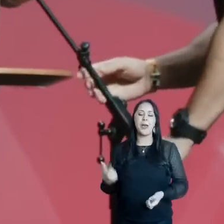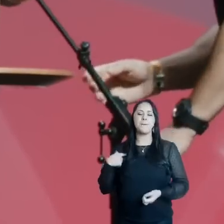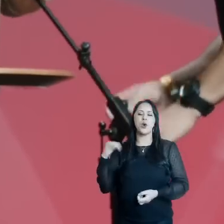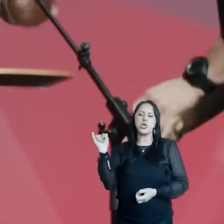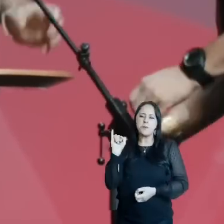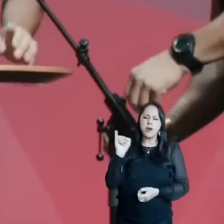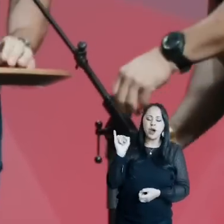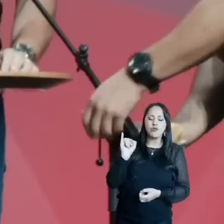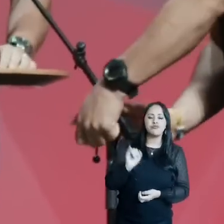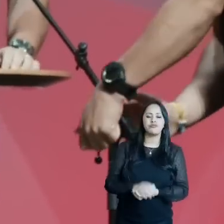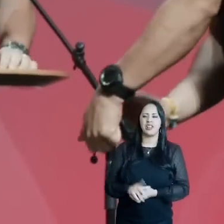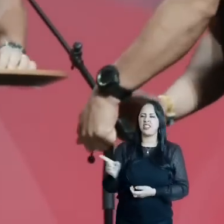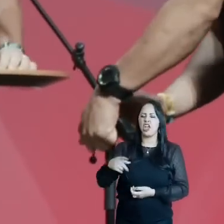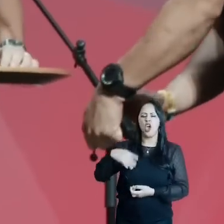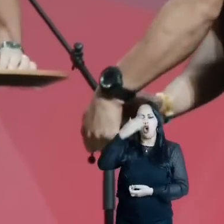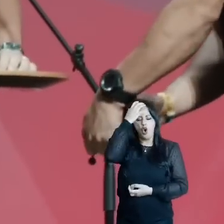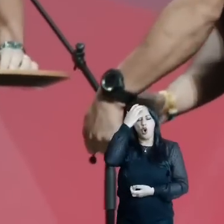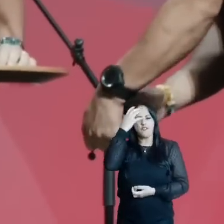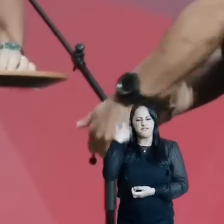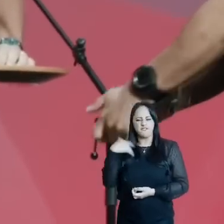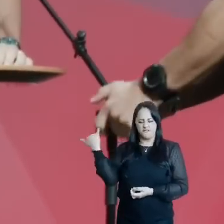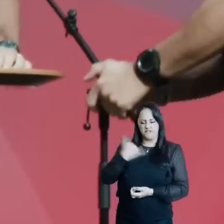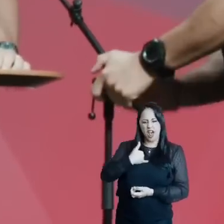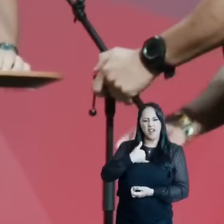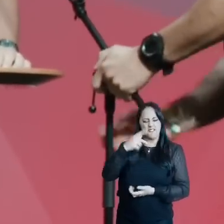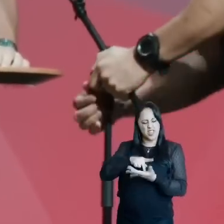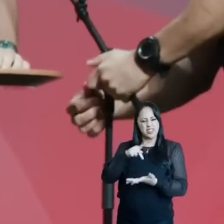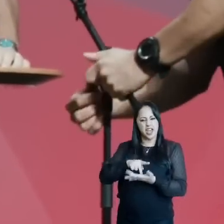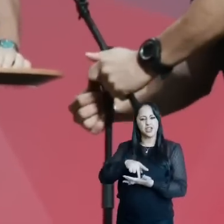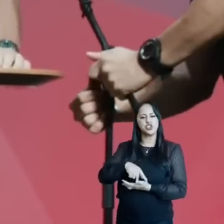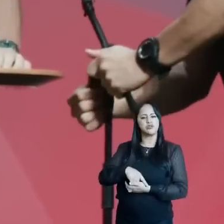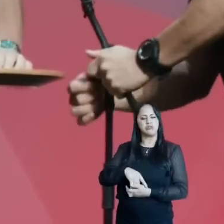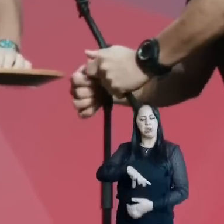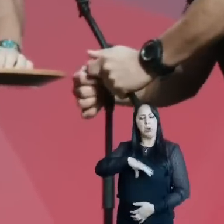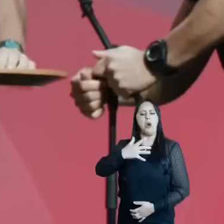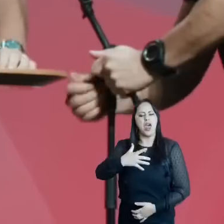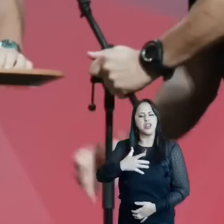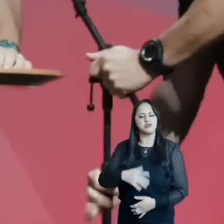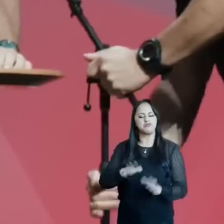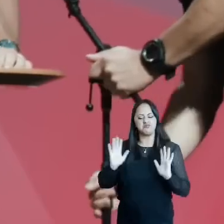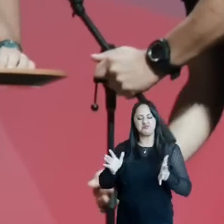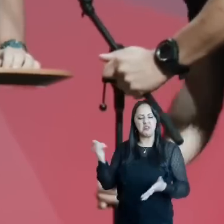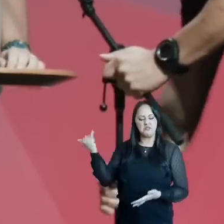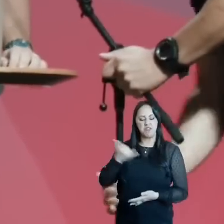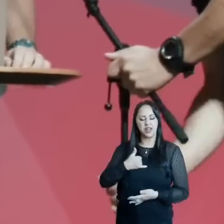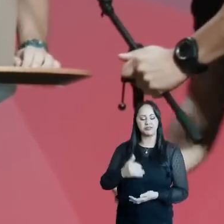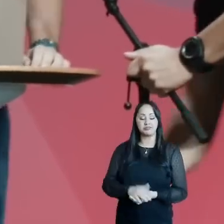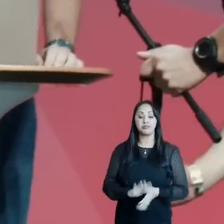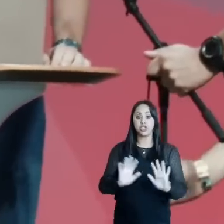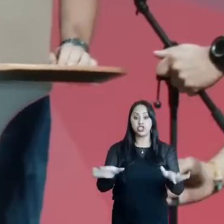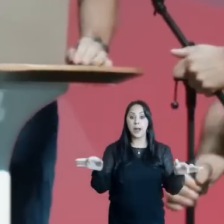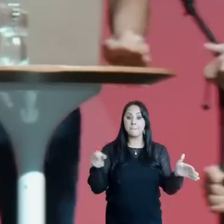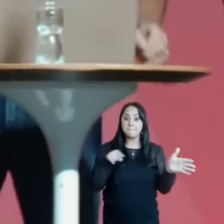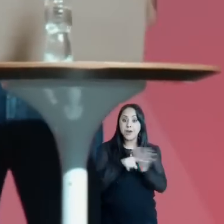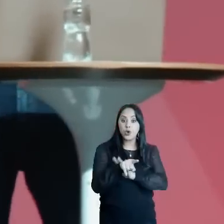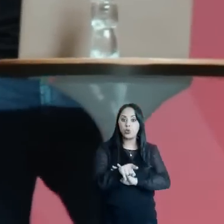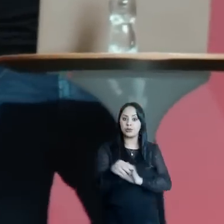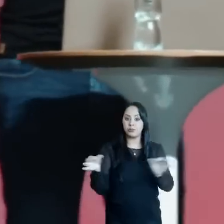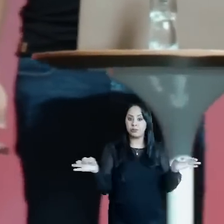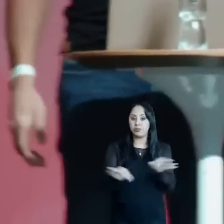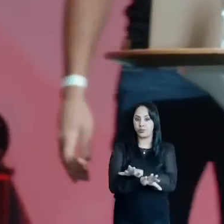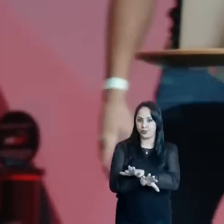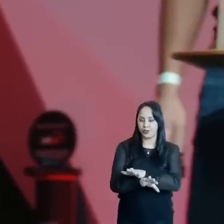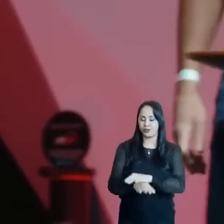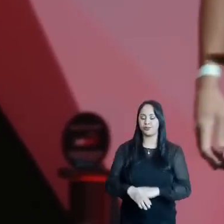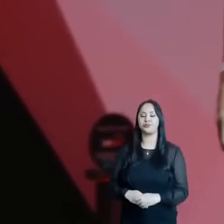na verdade, que tem coragem de falar as verdades comigo. Relaxa. Perguntas prontas aqui já, velho. Tem as perguntas aí? Bora. Vai. Vou